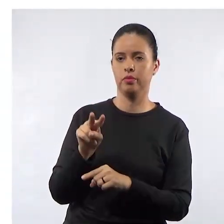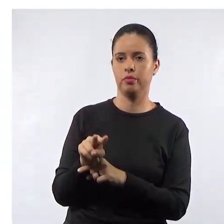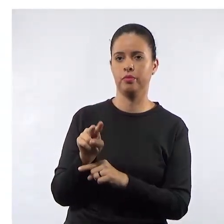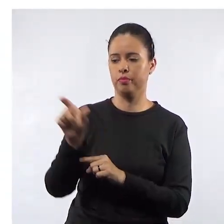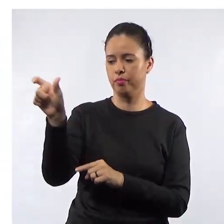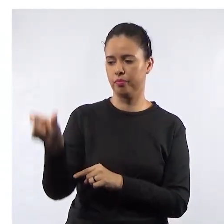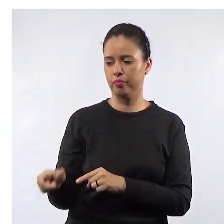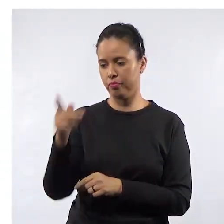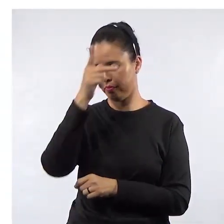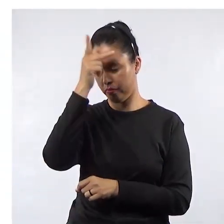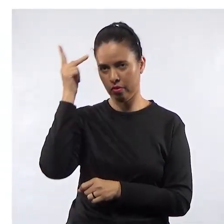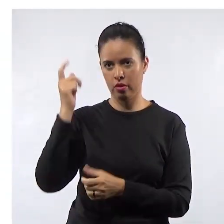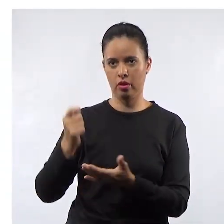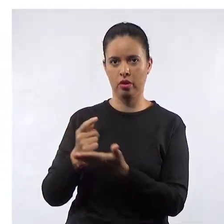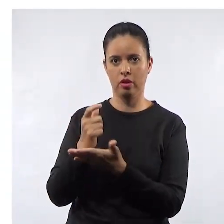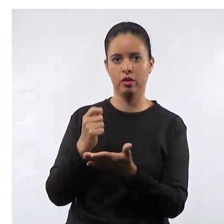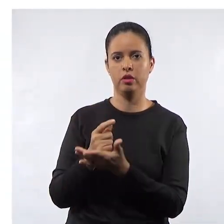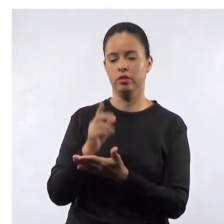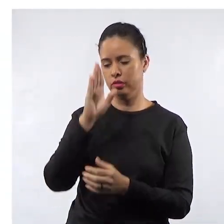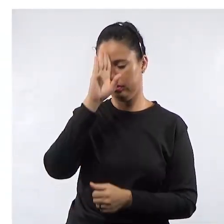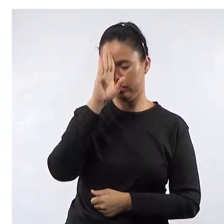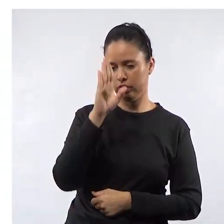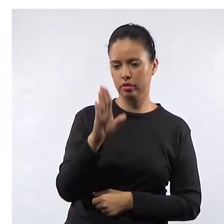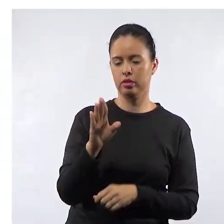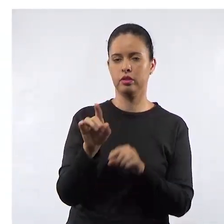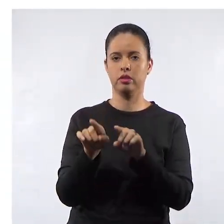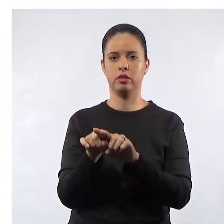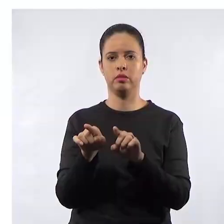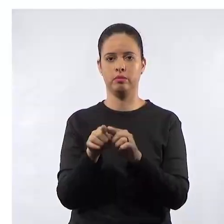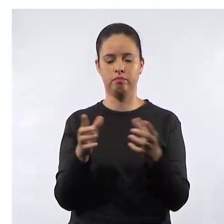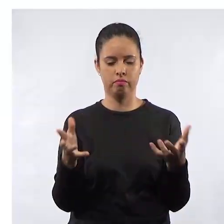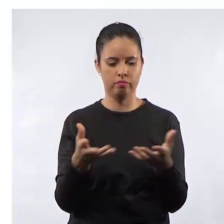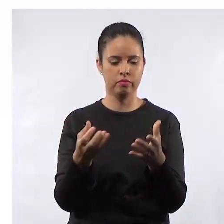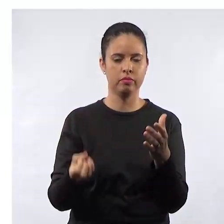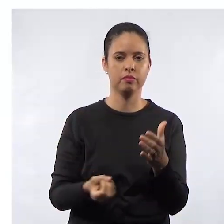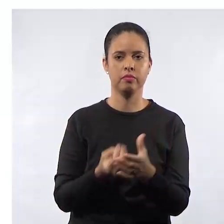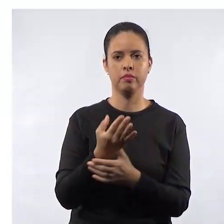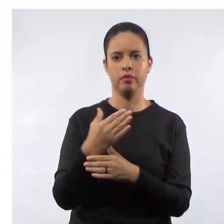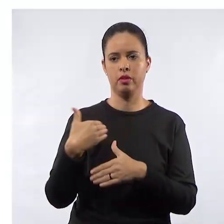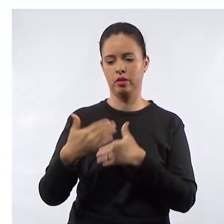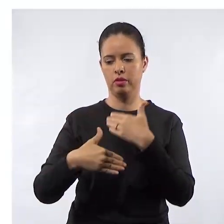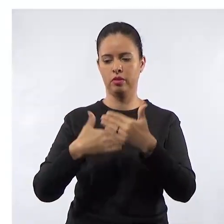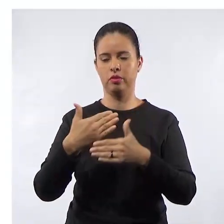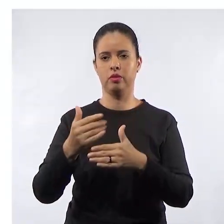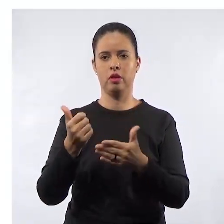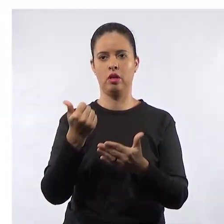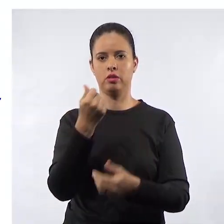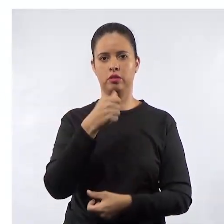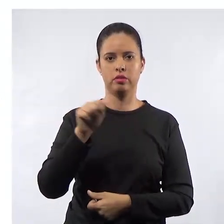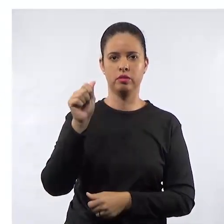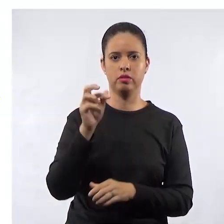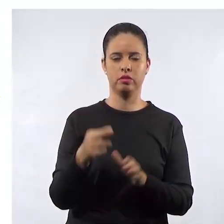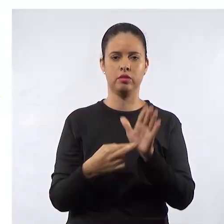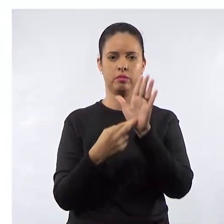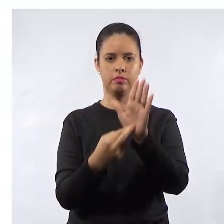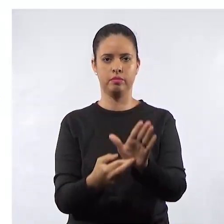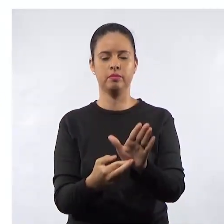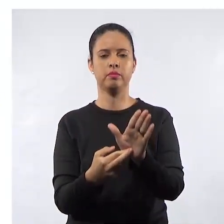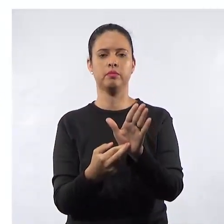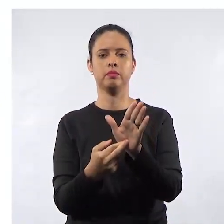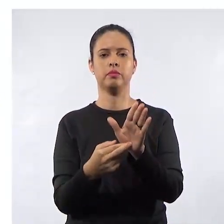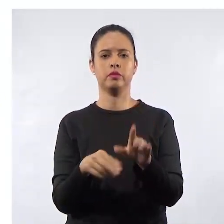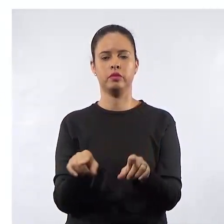proteger efetivamente o consumidor, por iniciativa direta, por incentivos à criação e desenvolvimento de